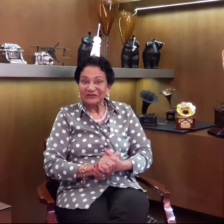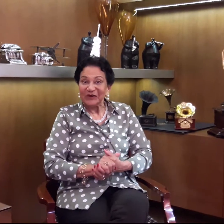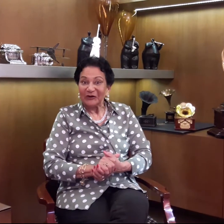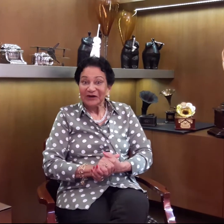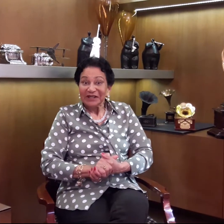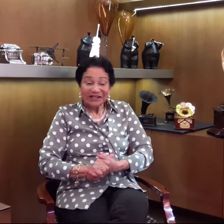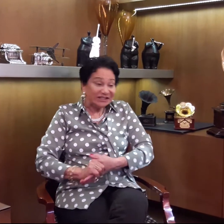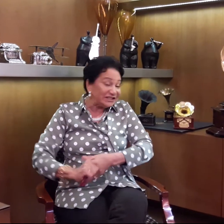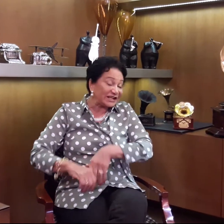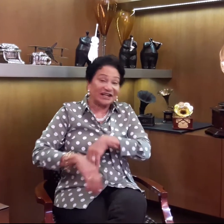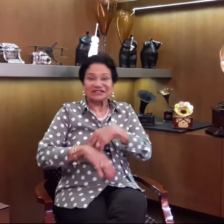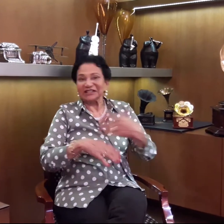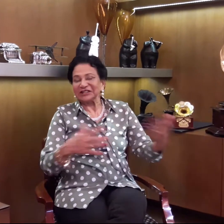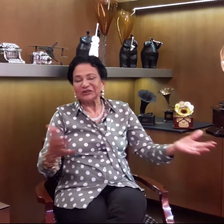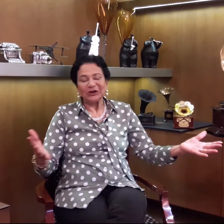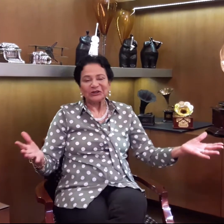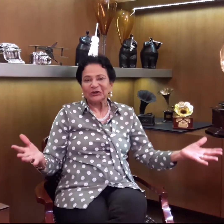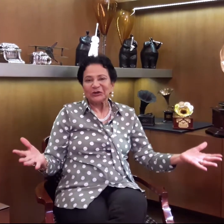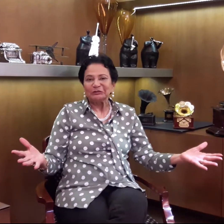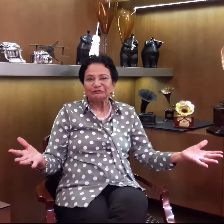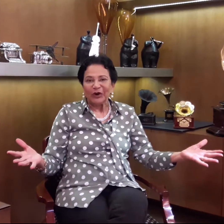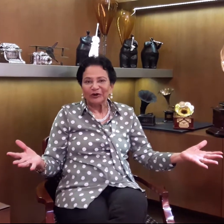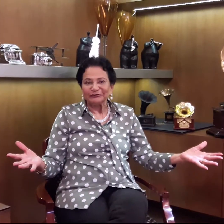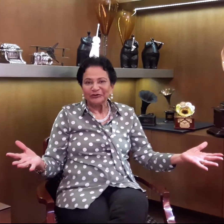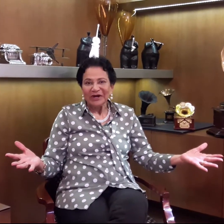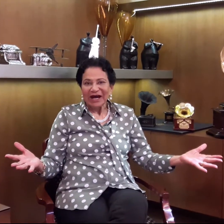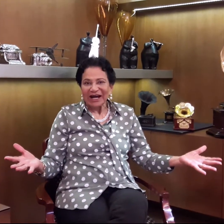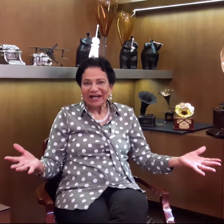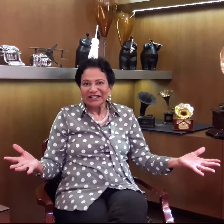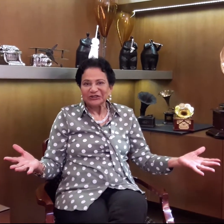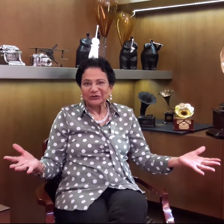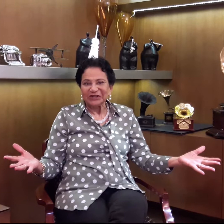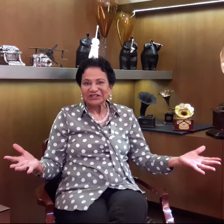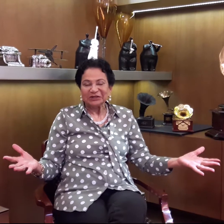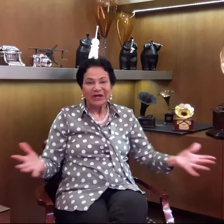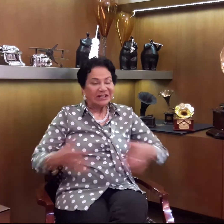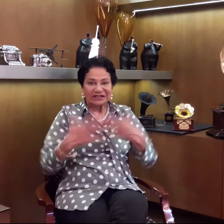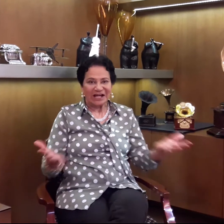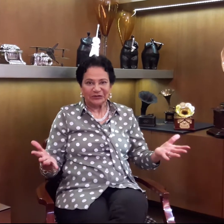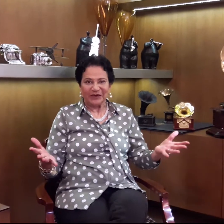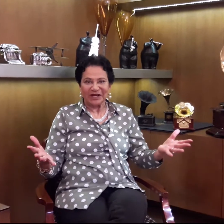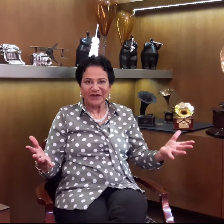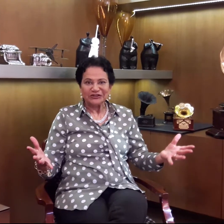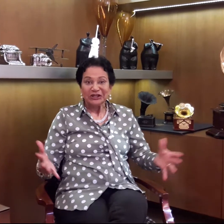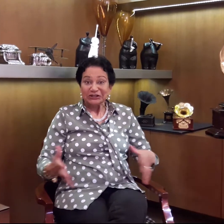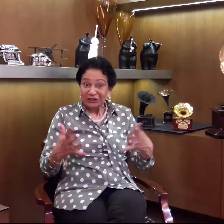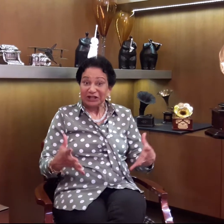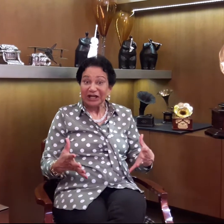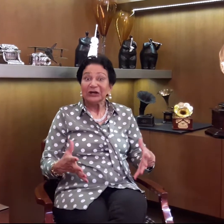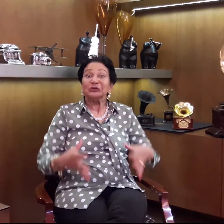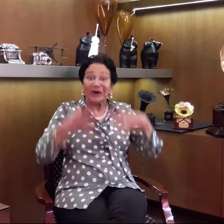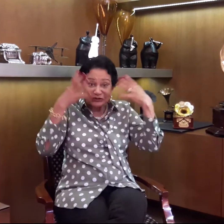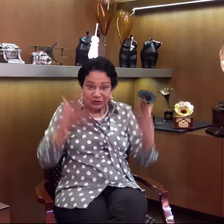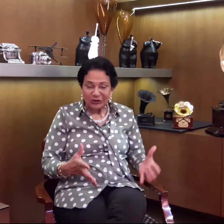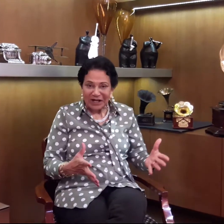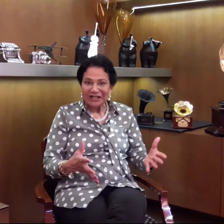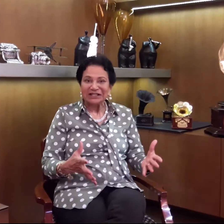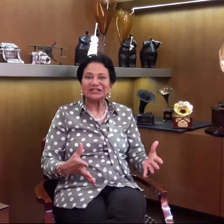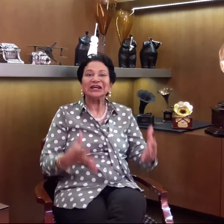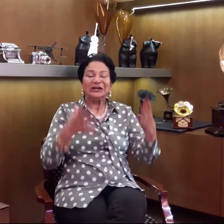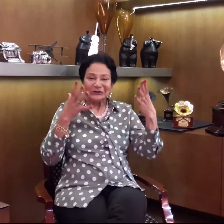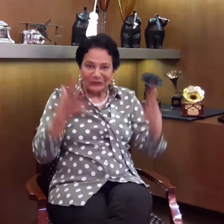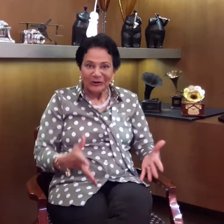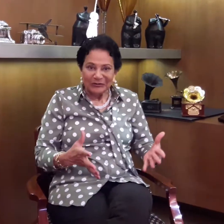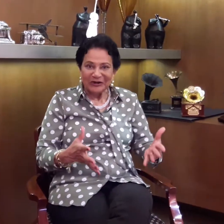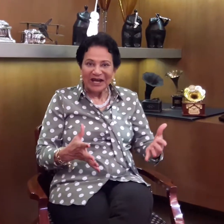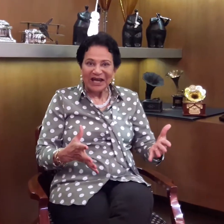bem igual. E a Gazeta do Povo aí de Curitiba está de parabéns de ter uma